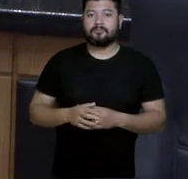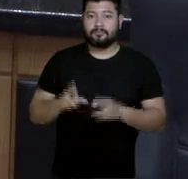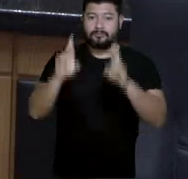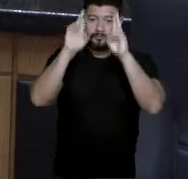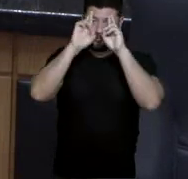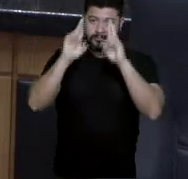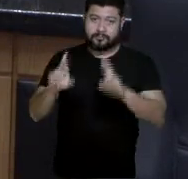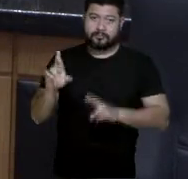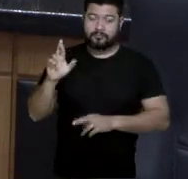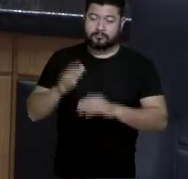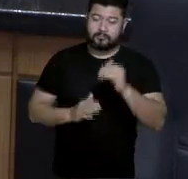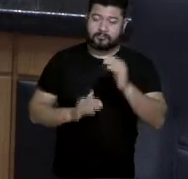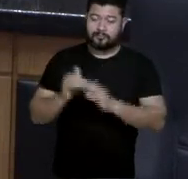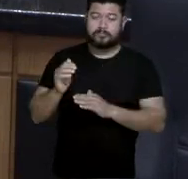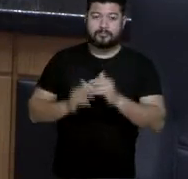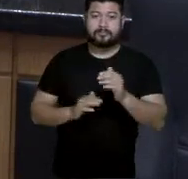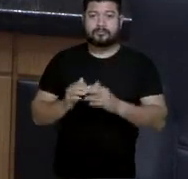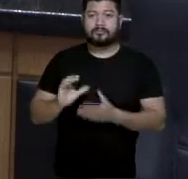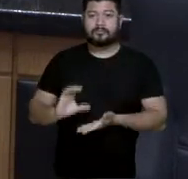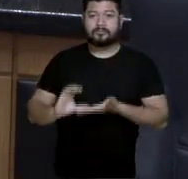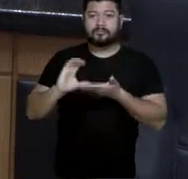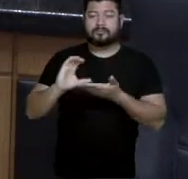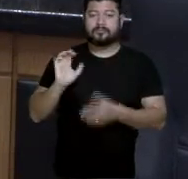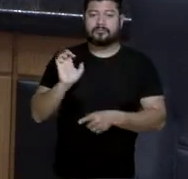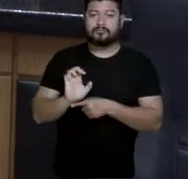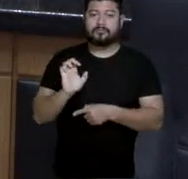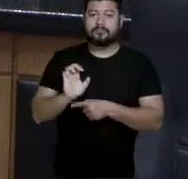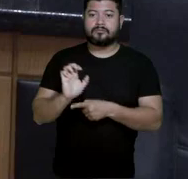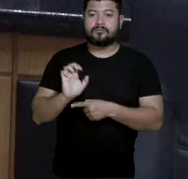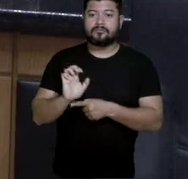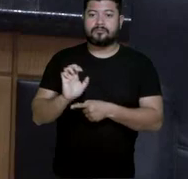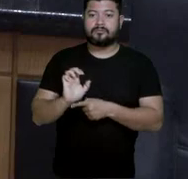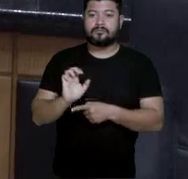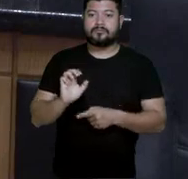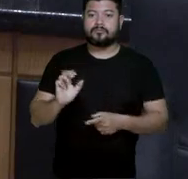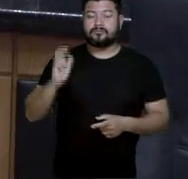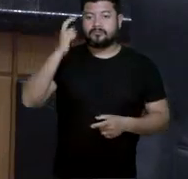a atuação do Conselho Estadual de Cultura.